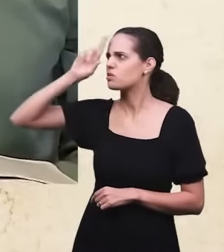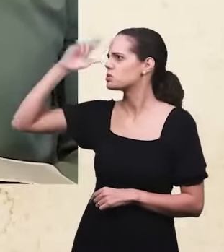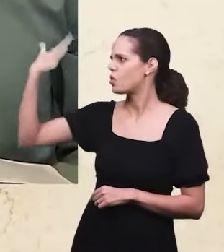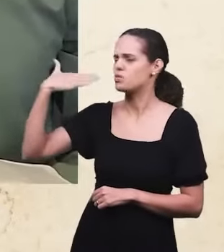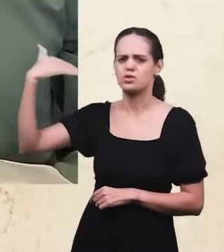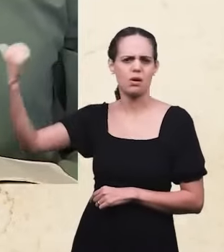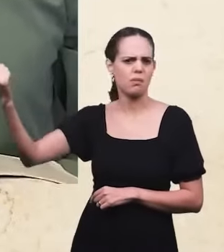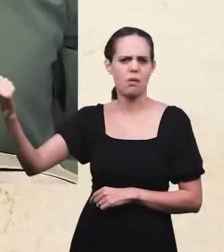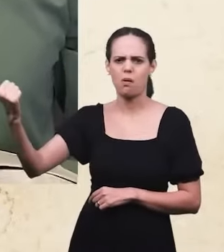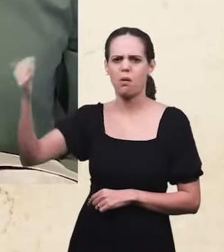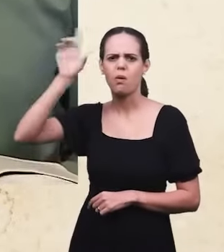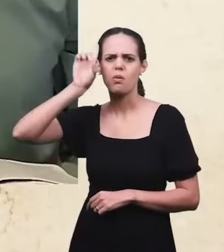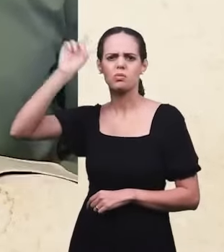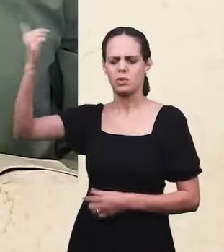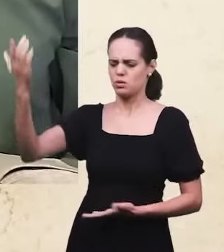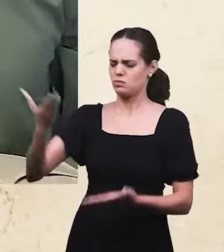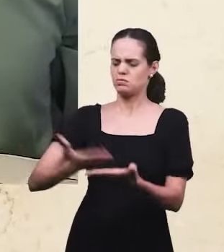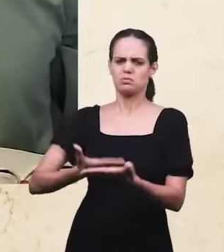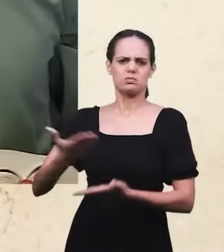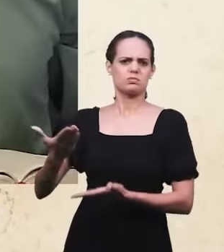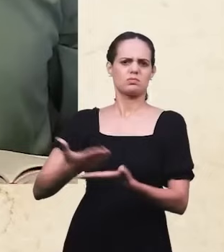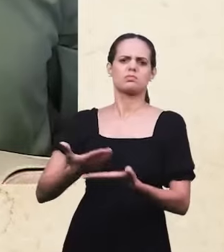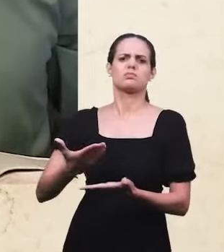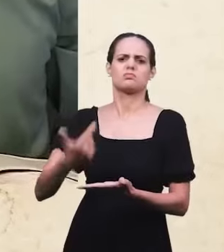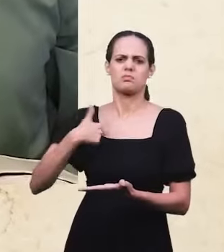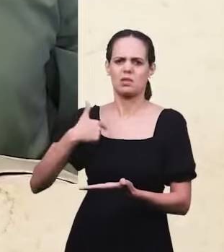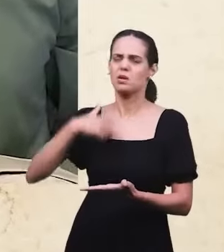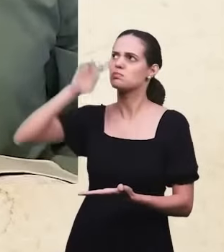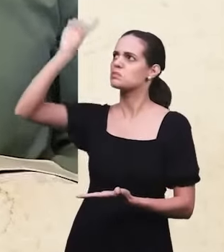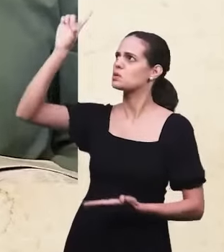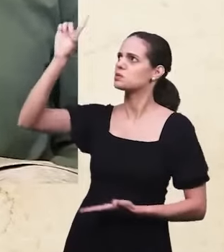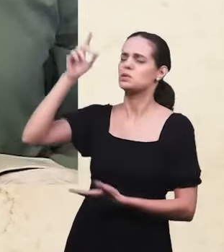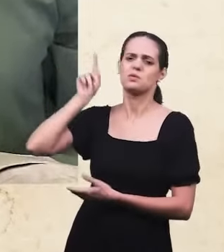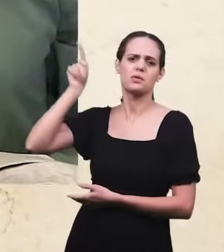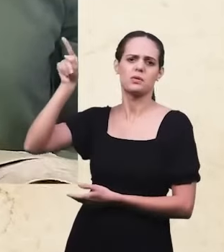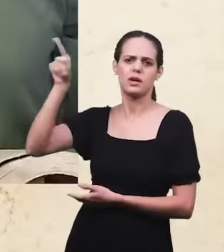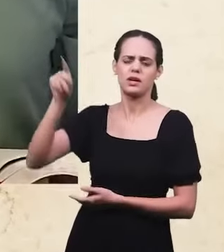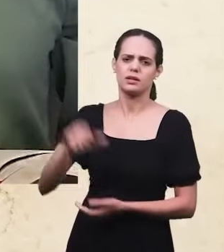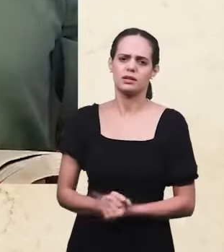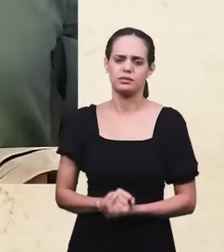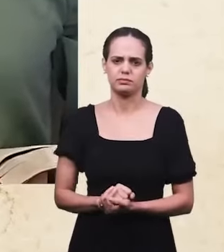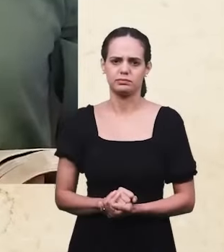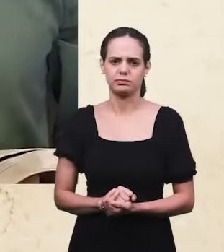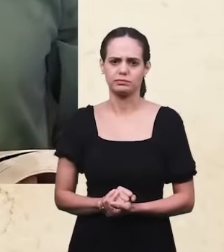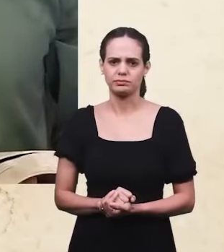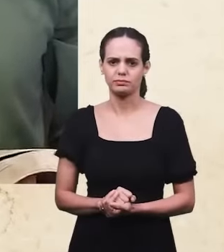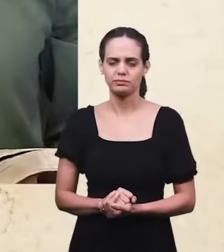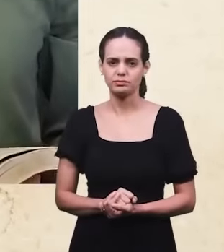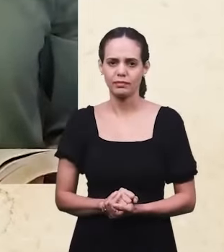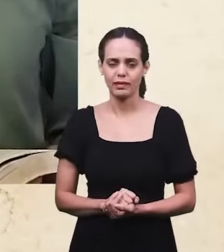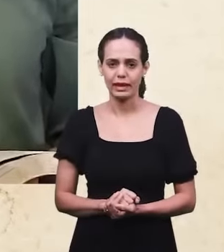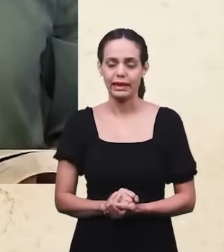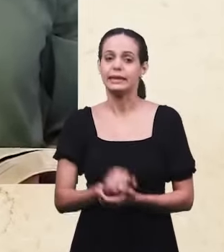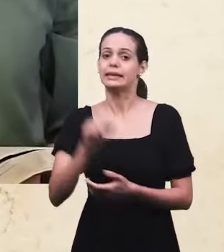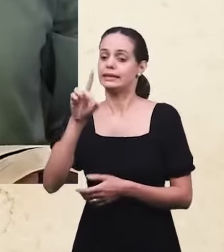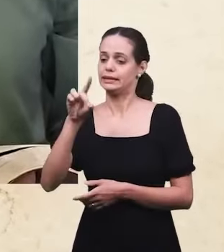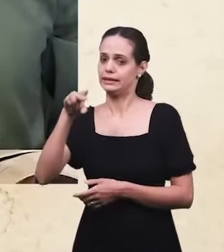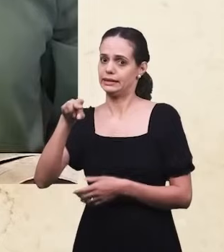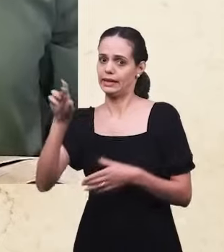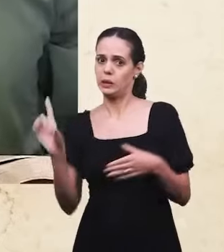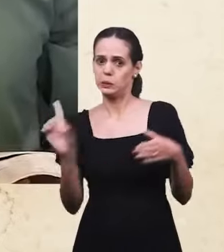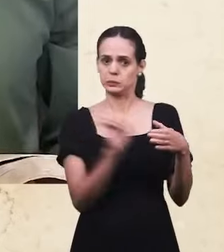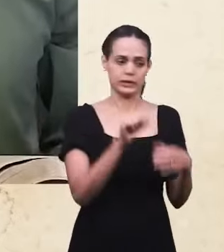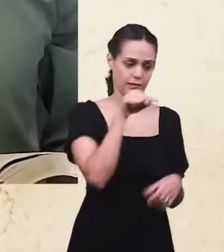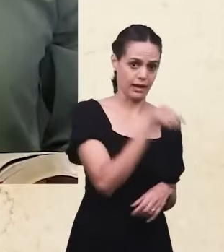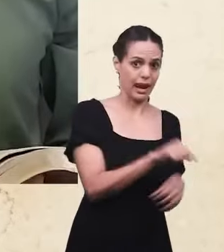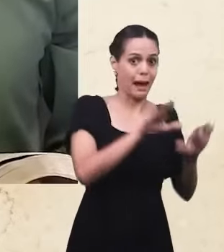tenha certeza, o Senhor te chamou. Você é servo do Deus Altíssimo. E nisso, meus irmãos, Daniel, ele